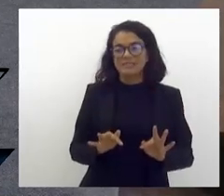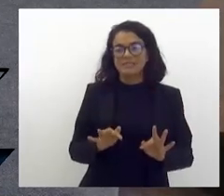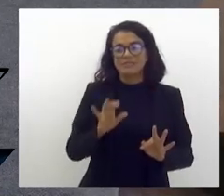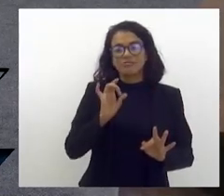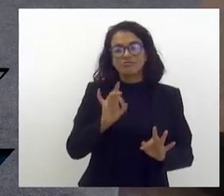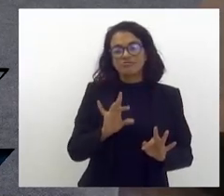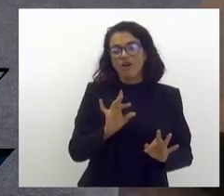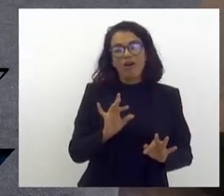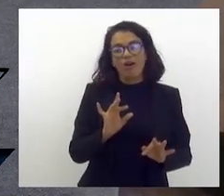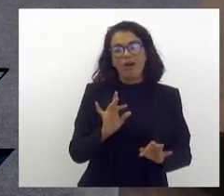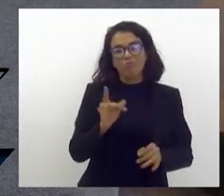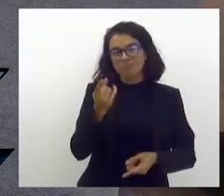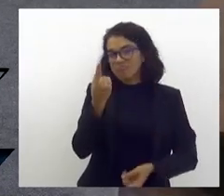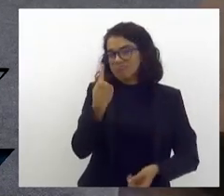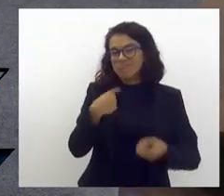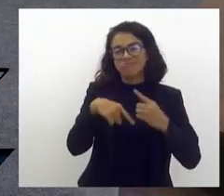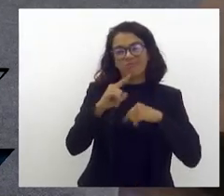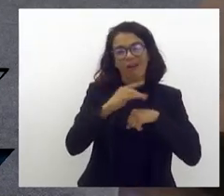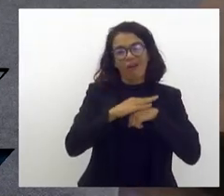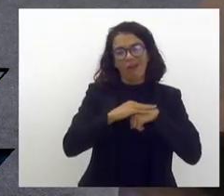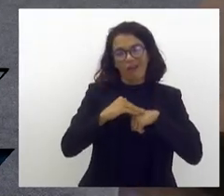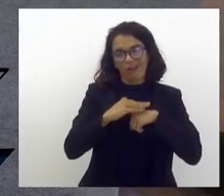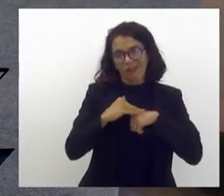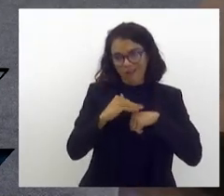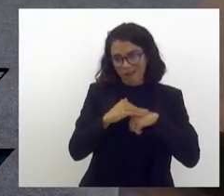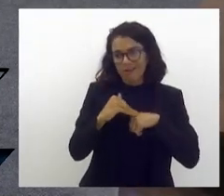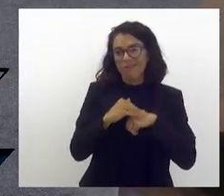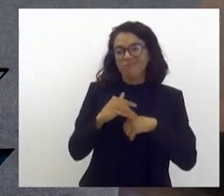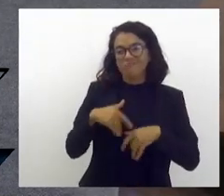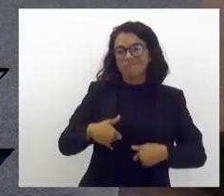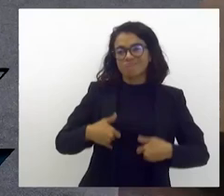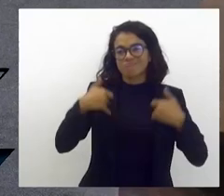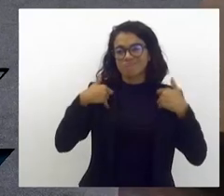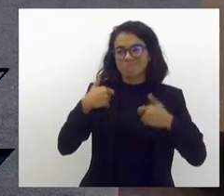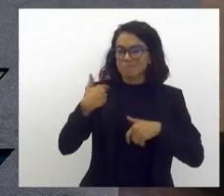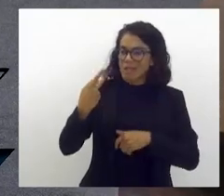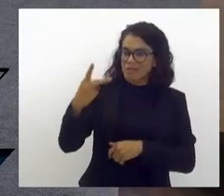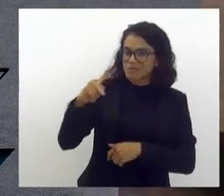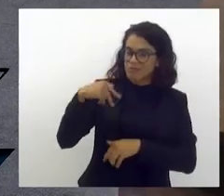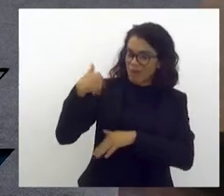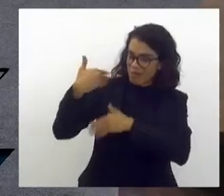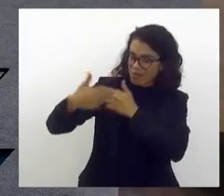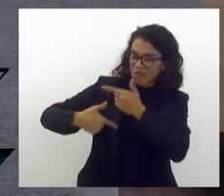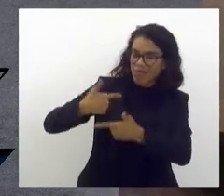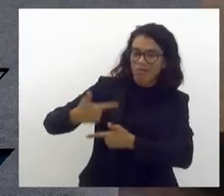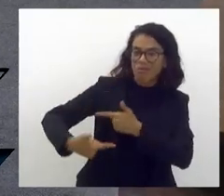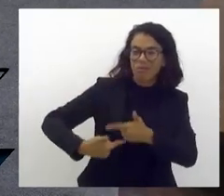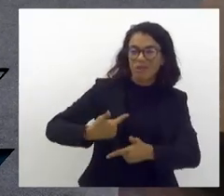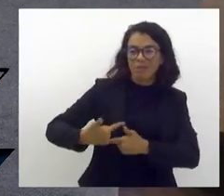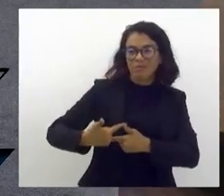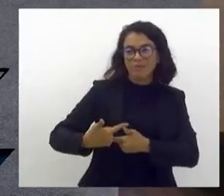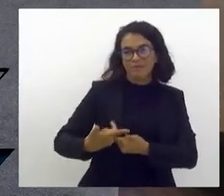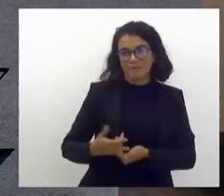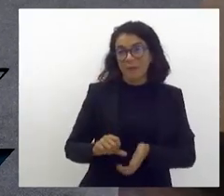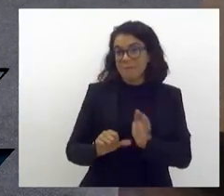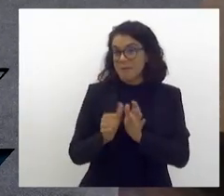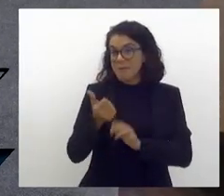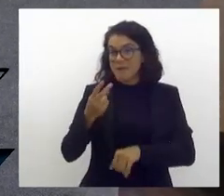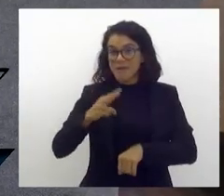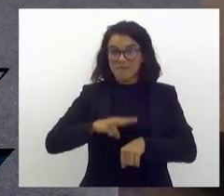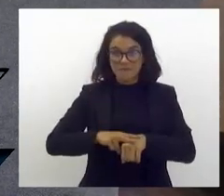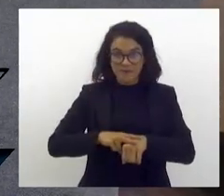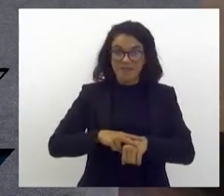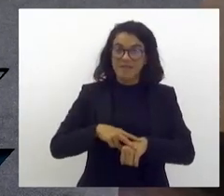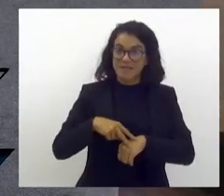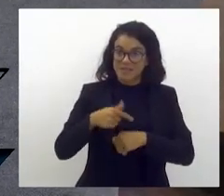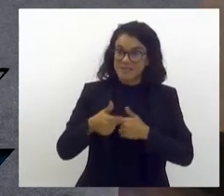aumenta a estima, o carinho e o orgulho pela sua trajetória, um deputado de primeiro mandato que está dando um